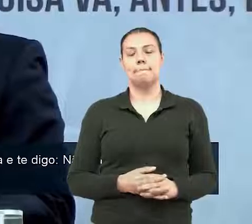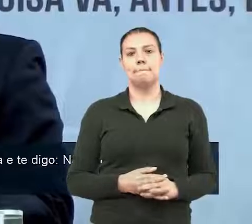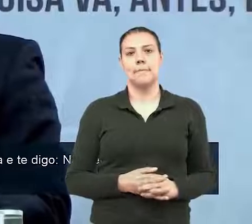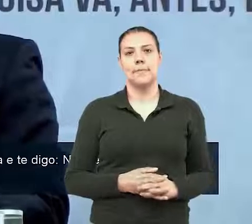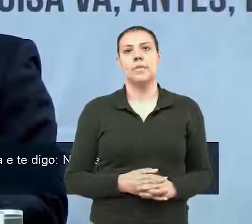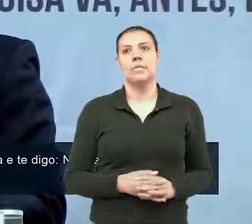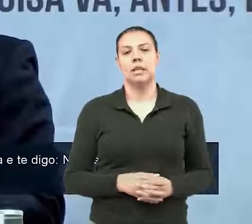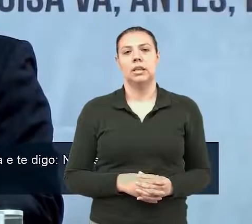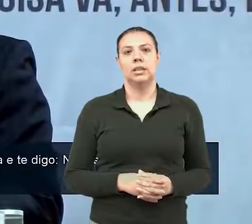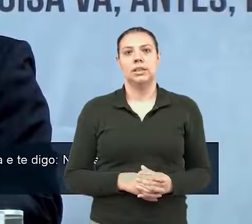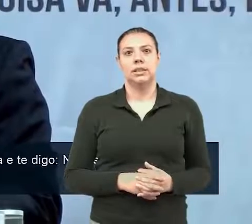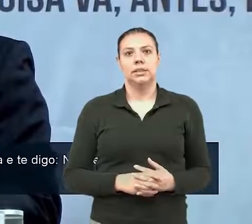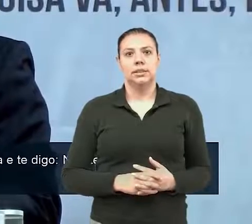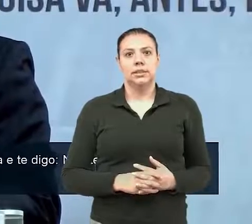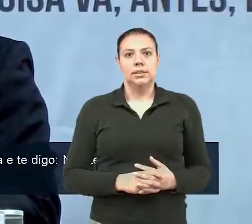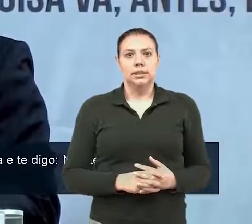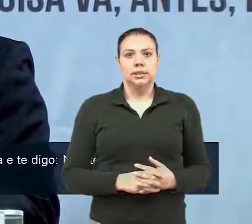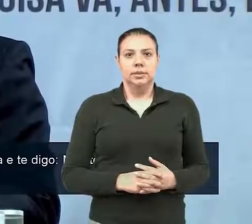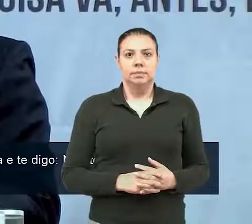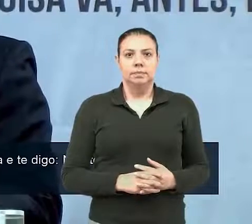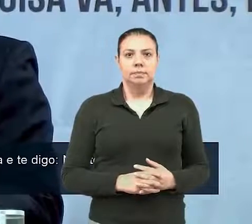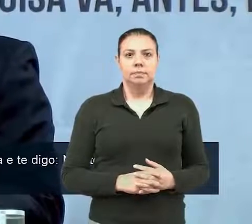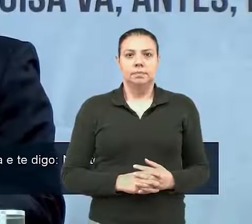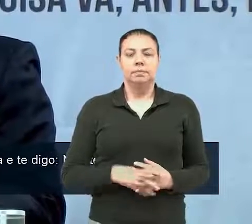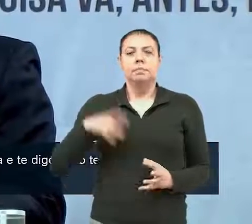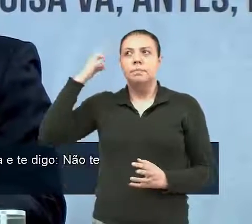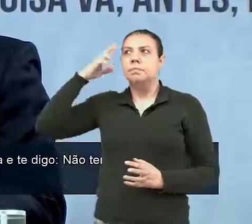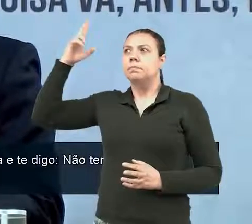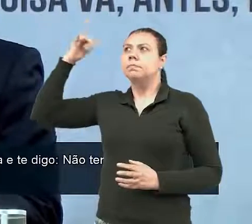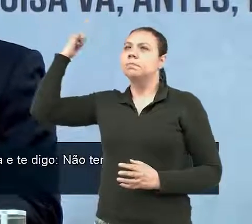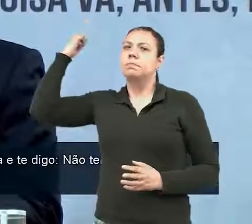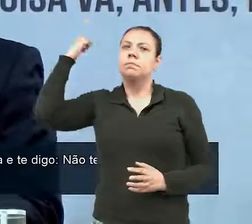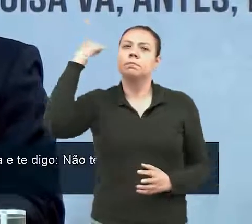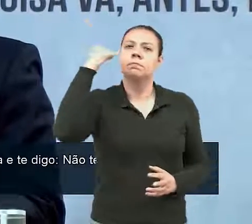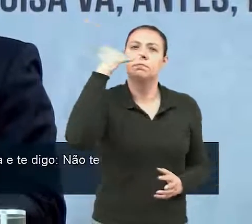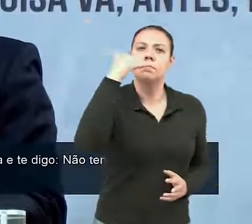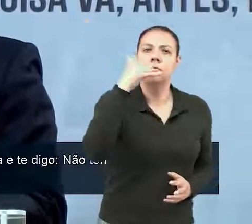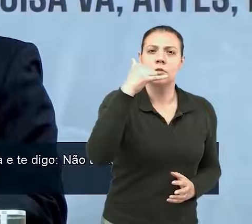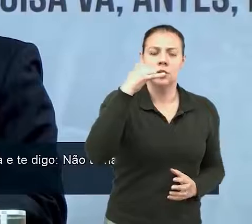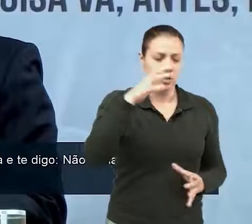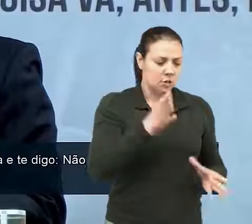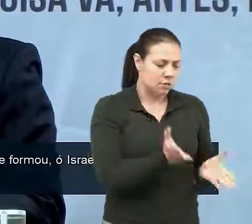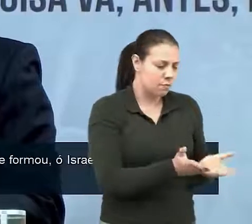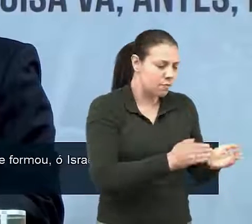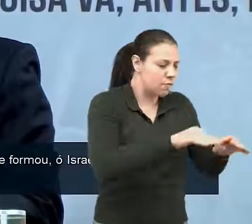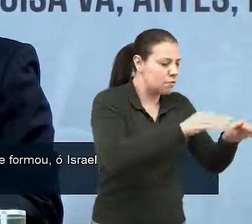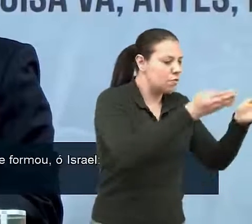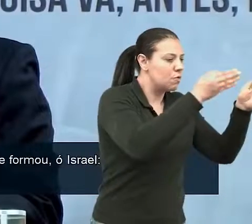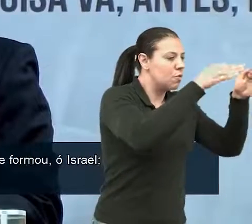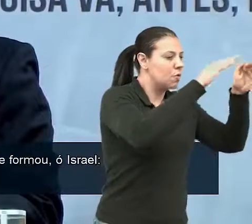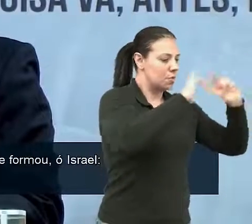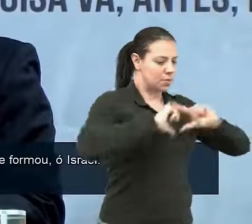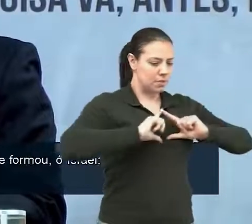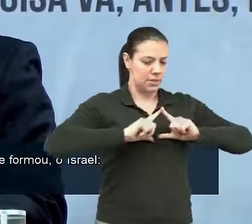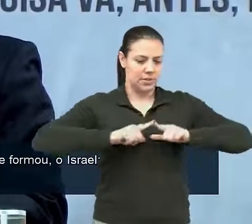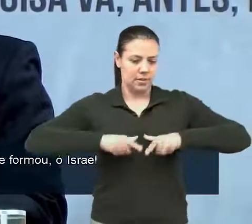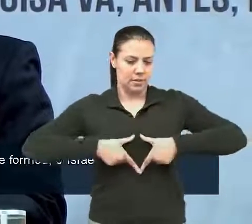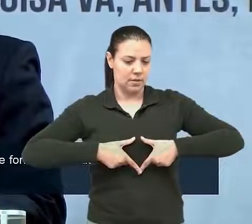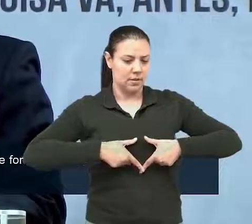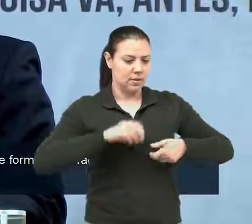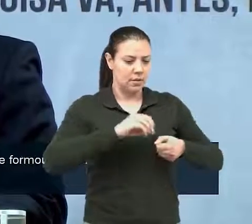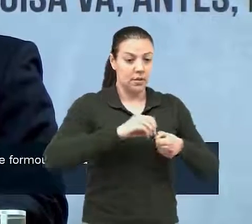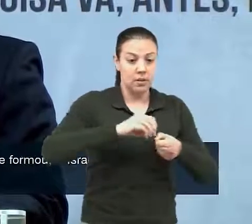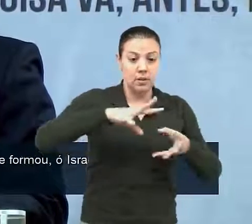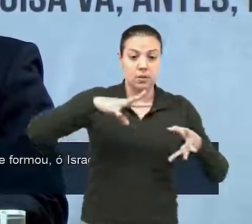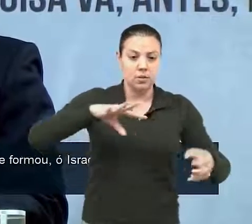Mas agora assim diz o Senhor, que te criou, ó Jacó, e que te formou, ó Israel: